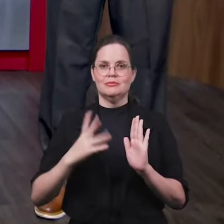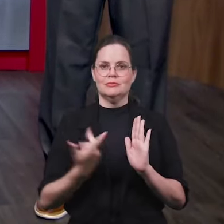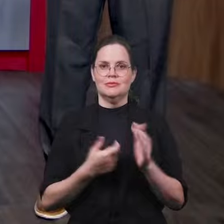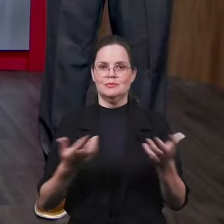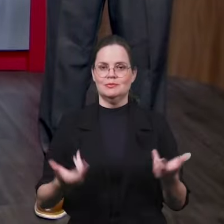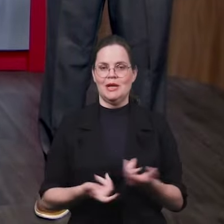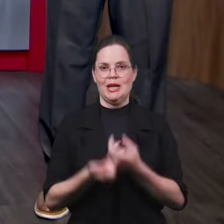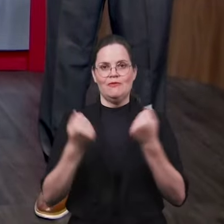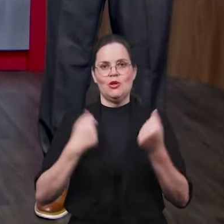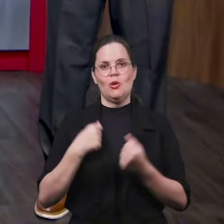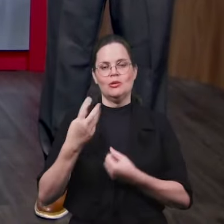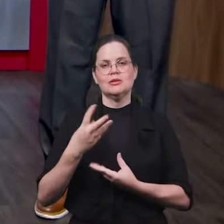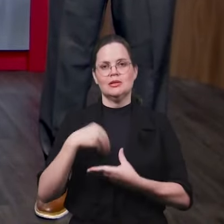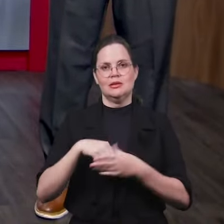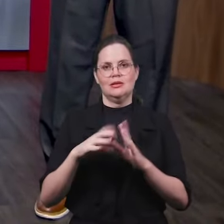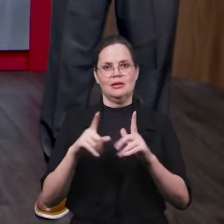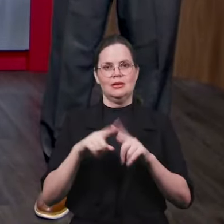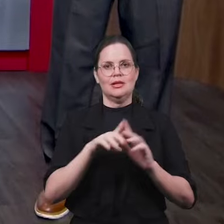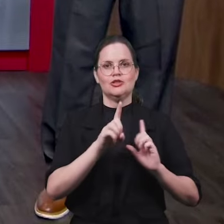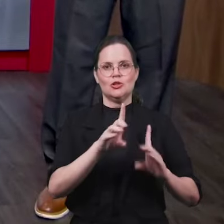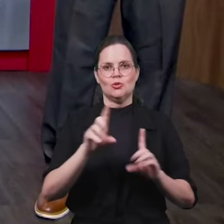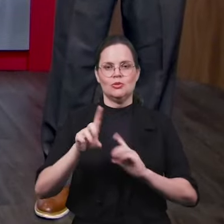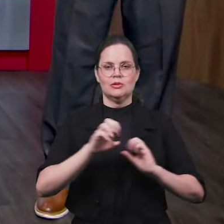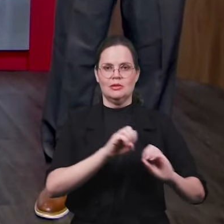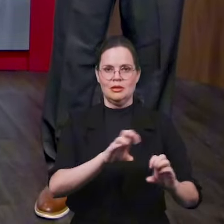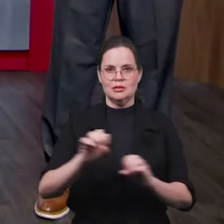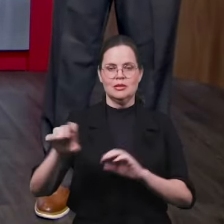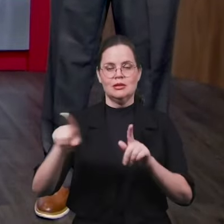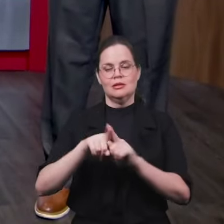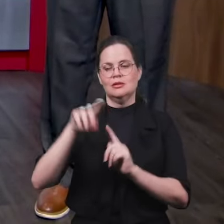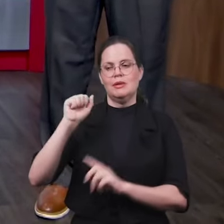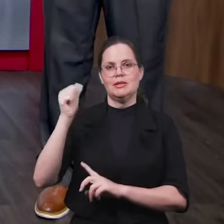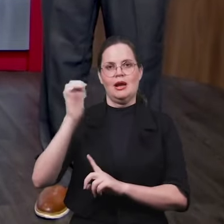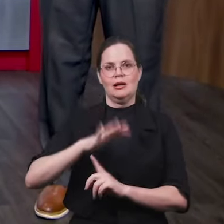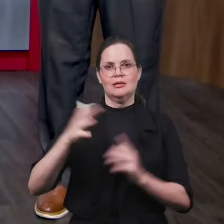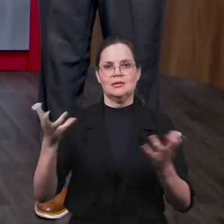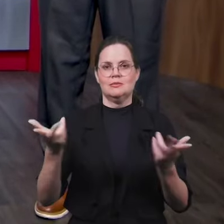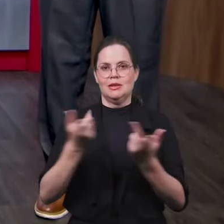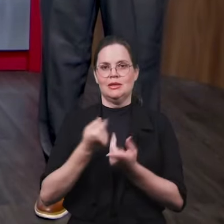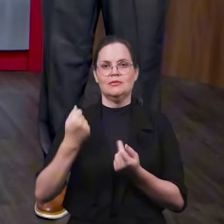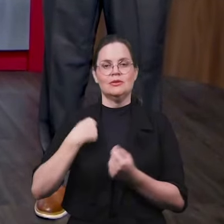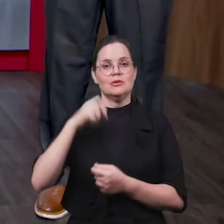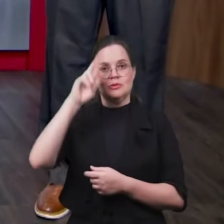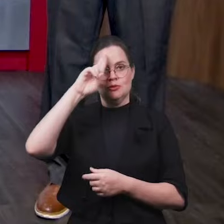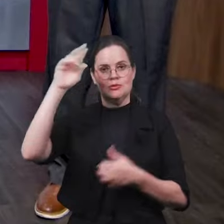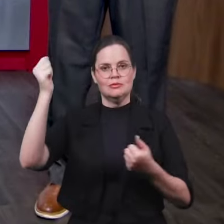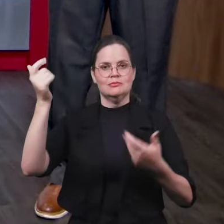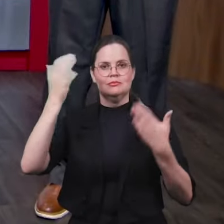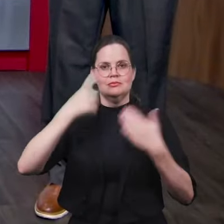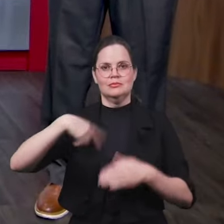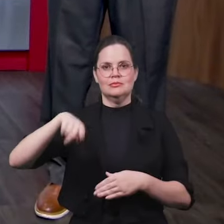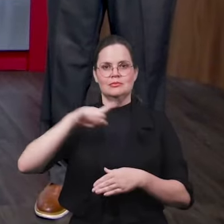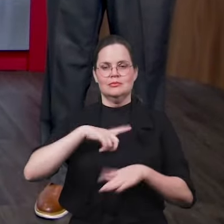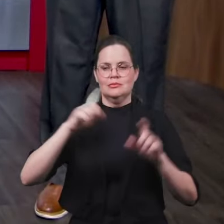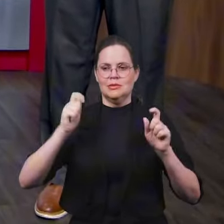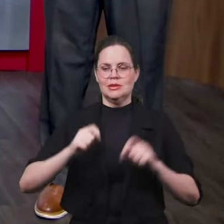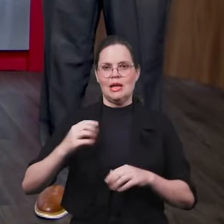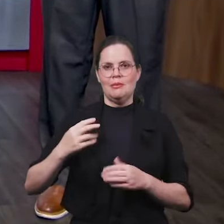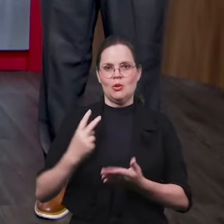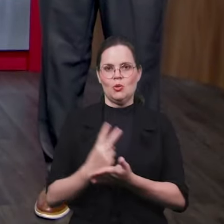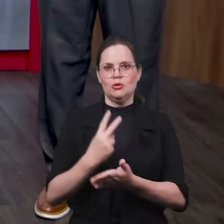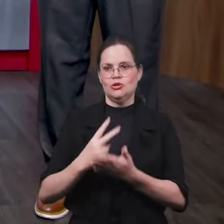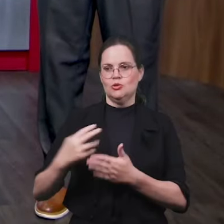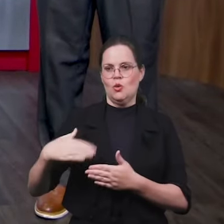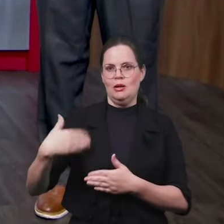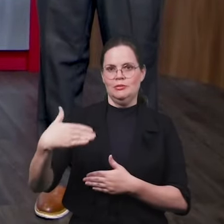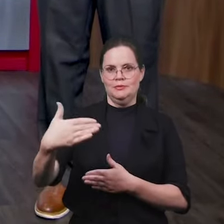e também por essa graça maravilhosa que tem sido derramada sobre nós, nos permitindo levar adiante essa